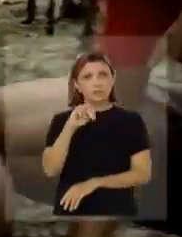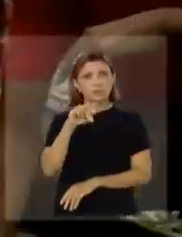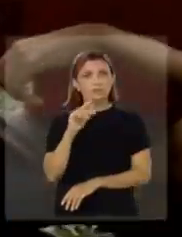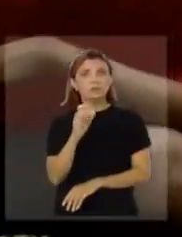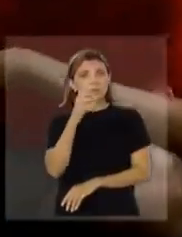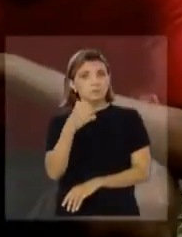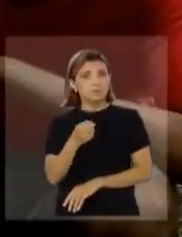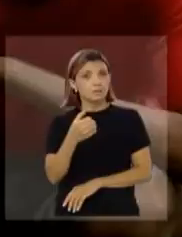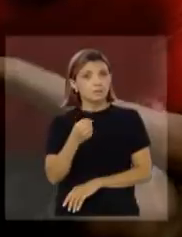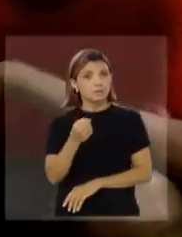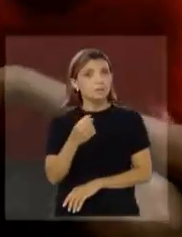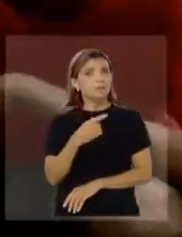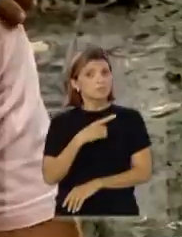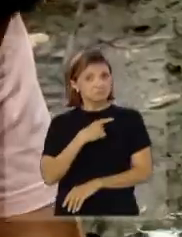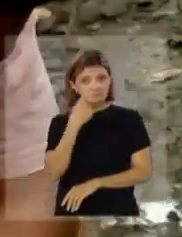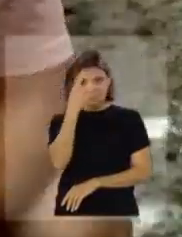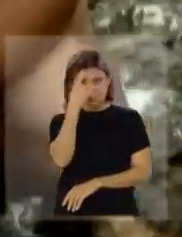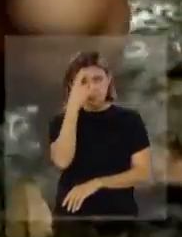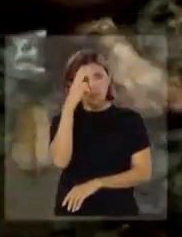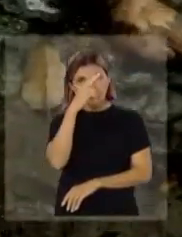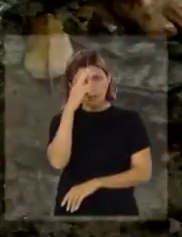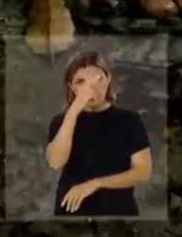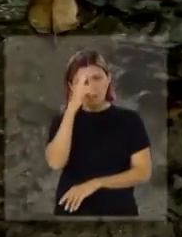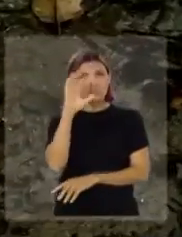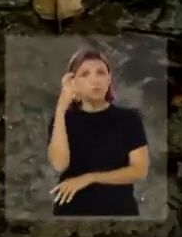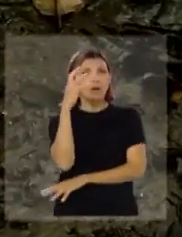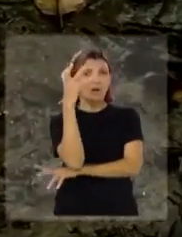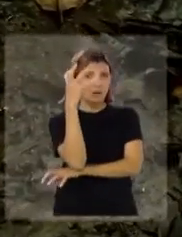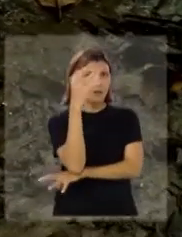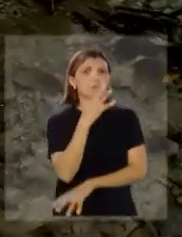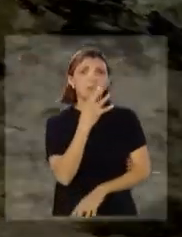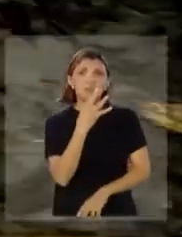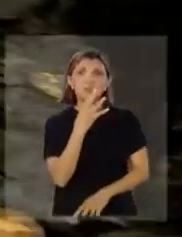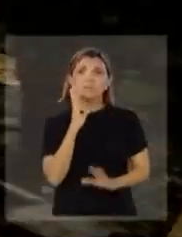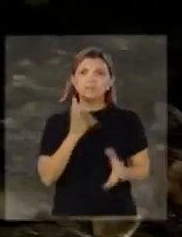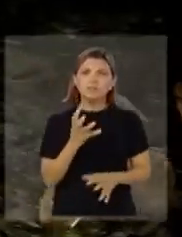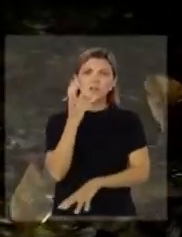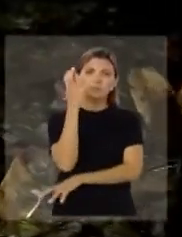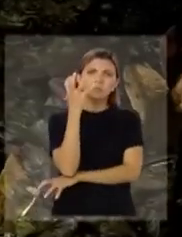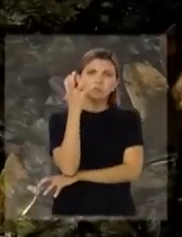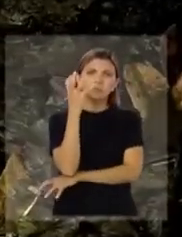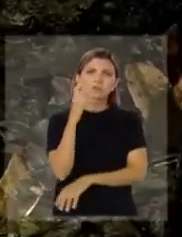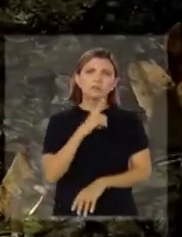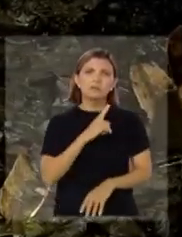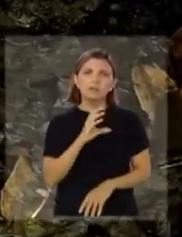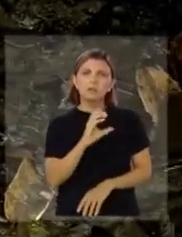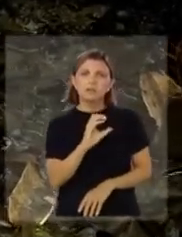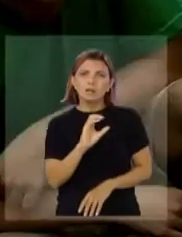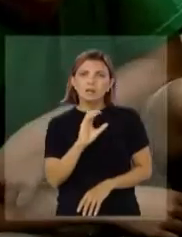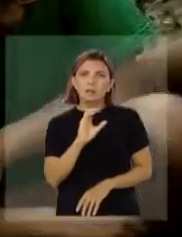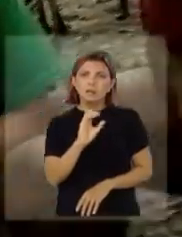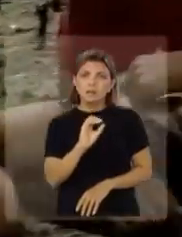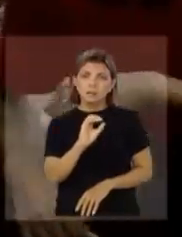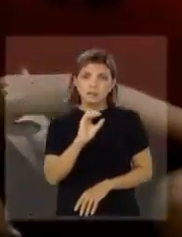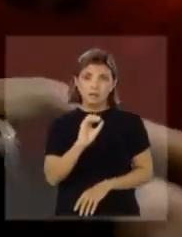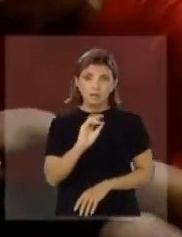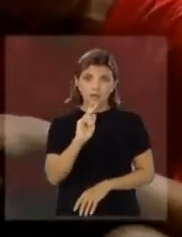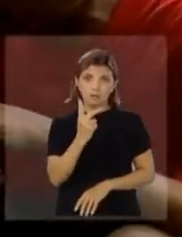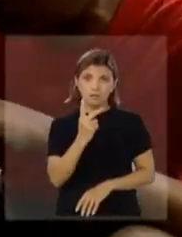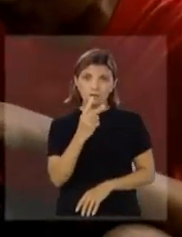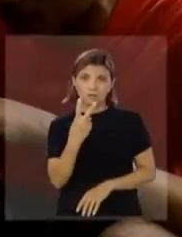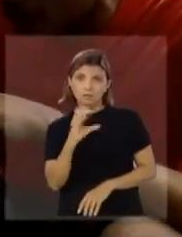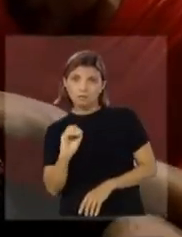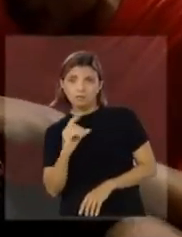branco. Isso mesmo, JP. A memória do JP é sempre boa quando o assunto é árvore. As raízes dele crescem pra cima em busca de oxigênio. Isso mesmo, e como ela